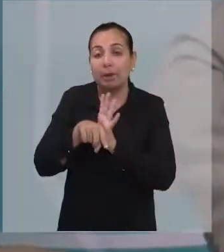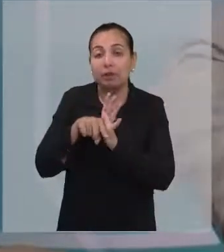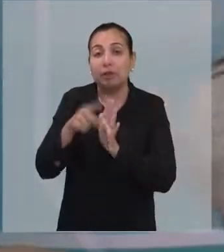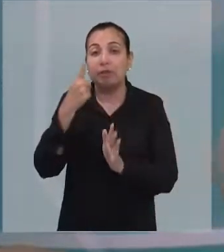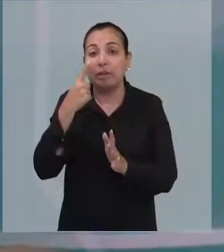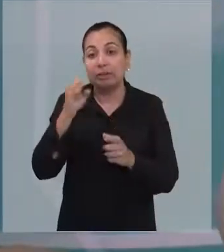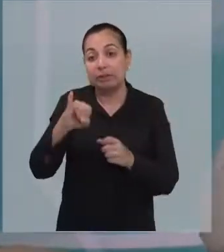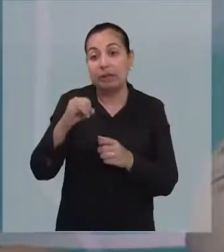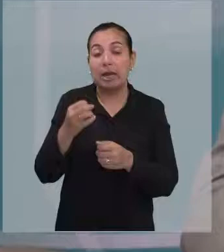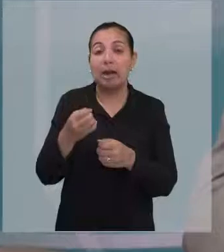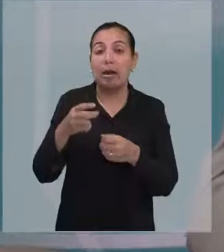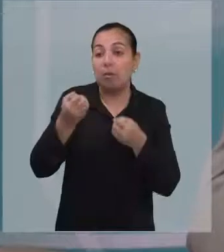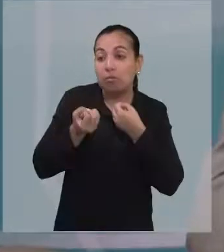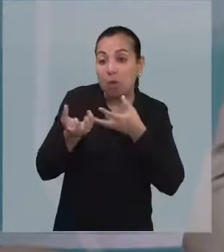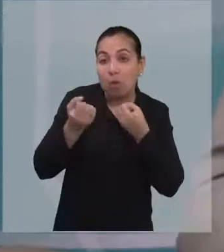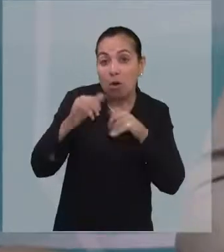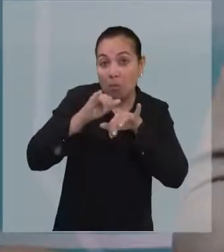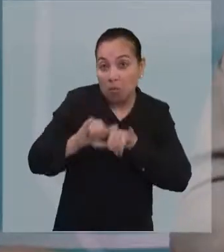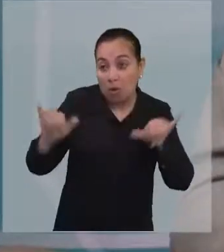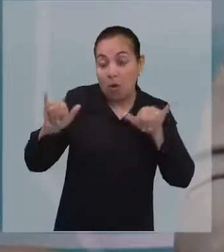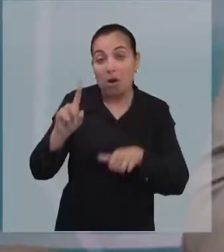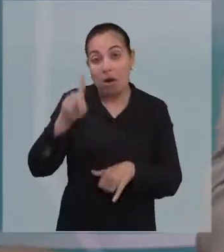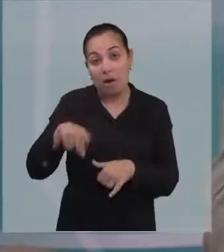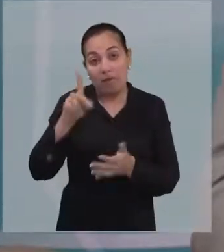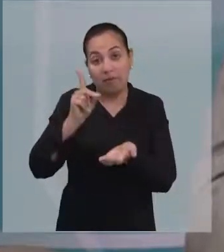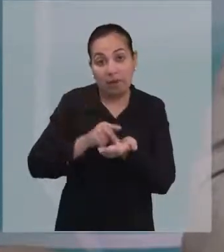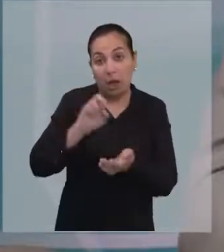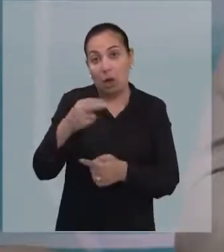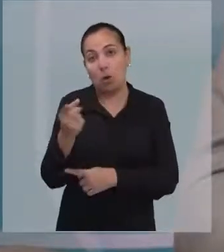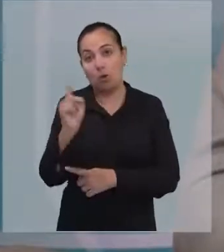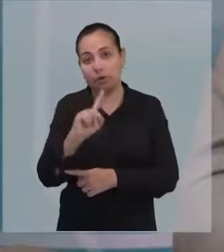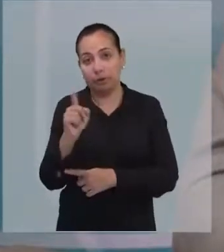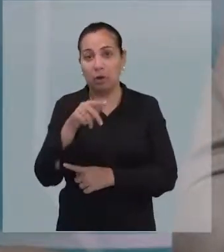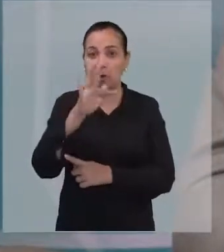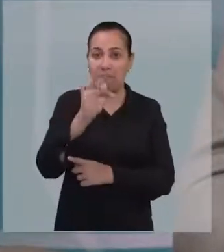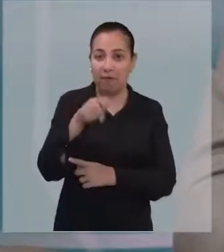cumprimentando o Arnaldo, professor Clécio, professor Rui, a técnica.